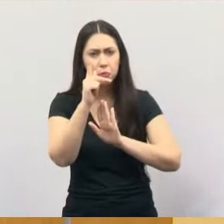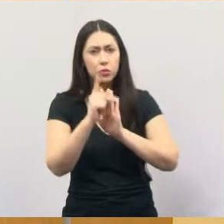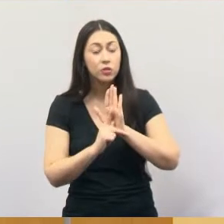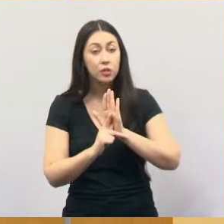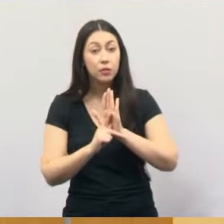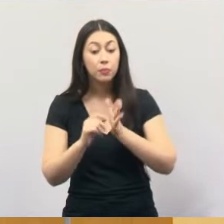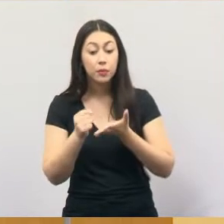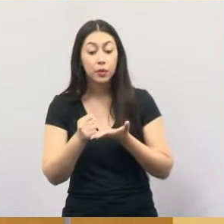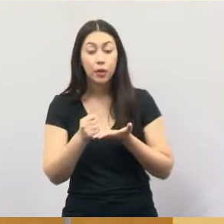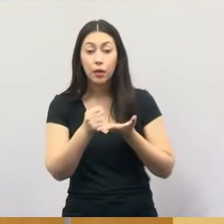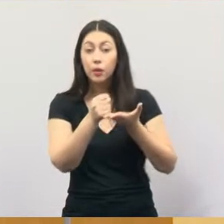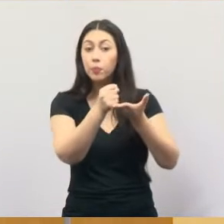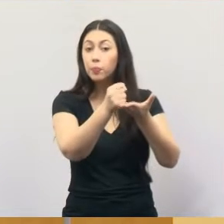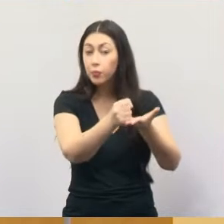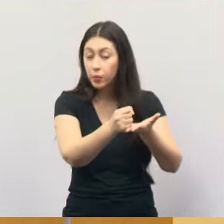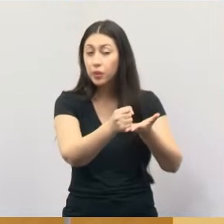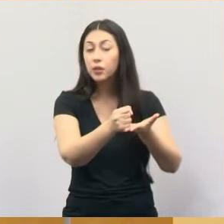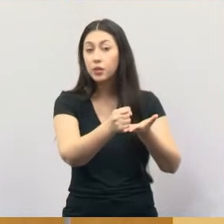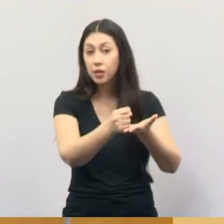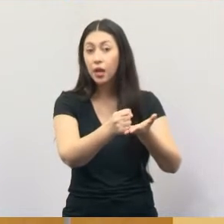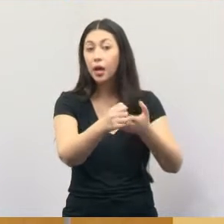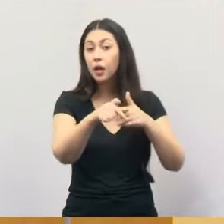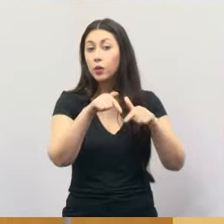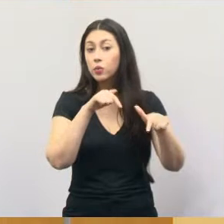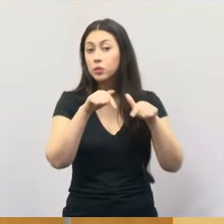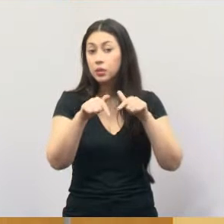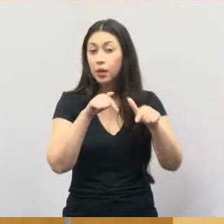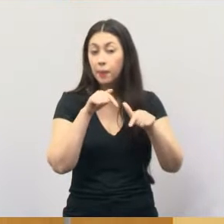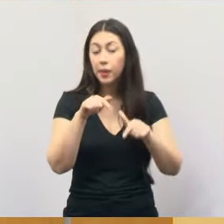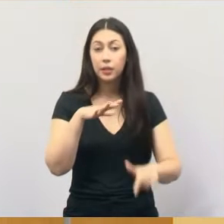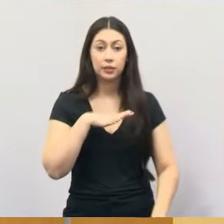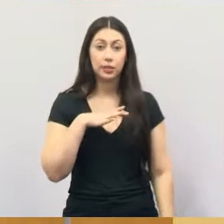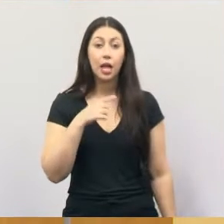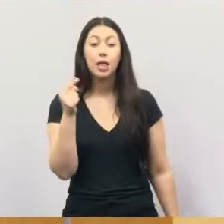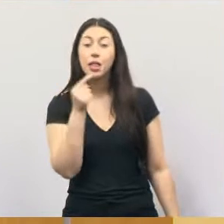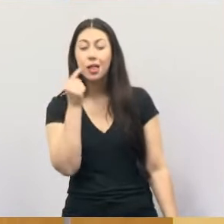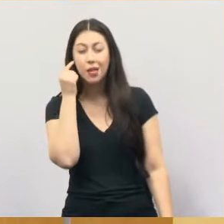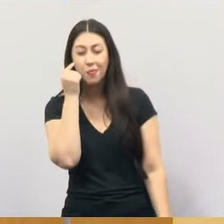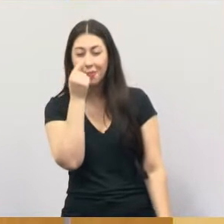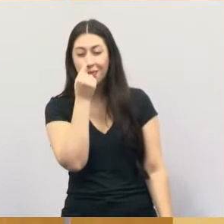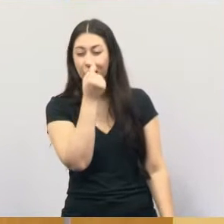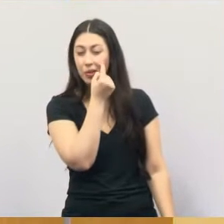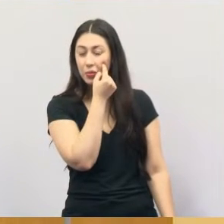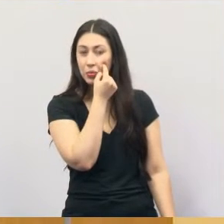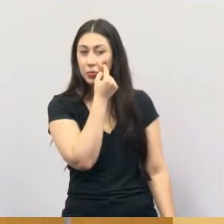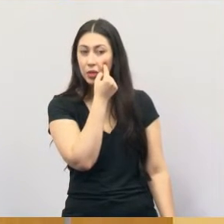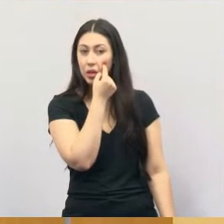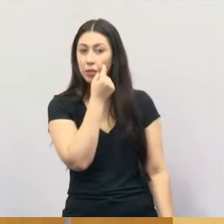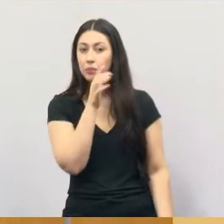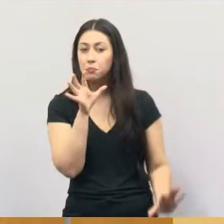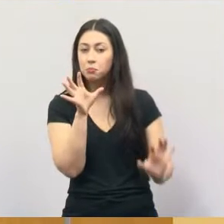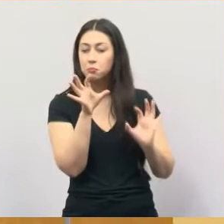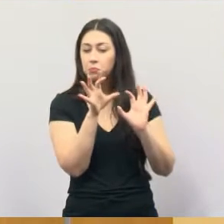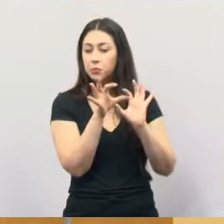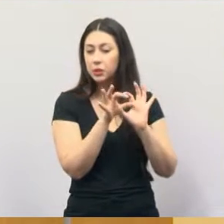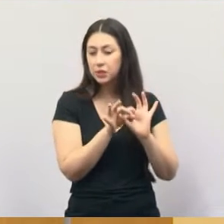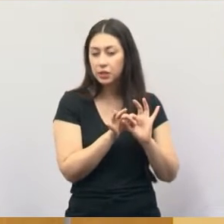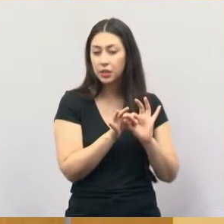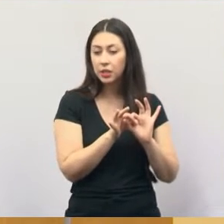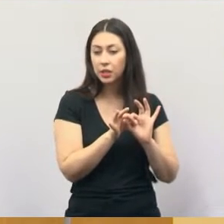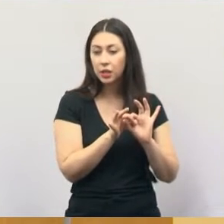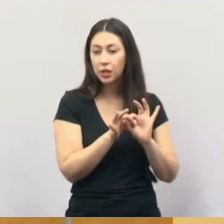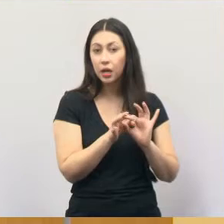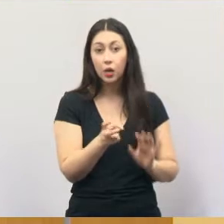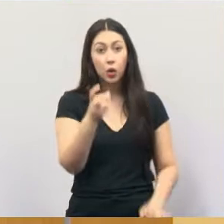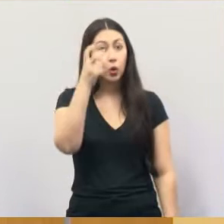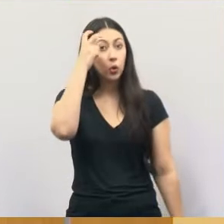para fomentar um pouquinho mais os trabalhos na cidade. Lá no Parque Meia Lua, em parceria junto à